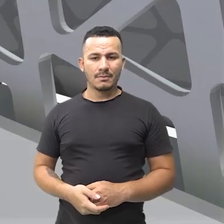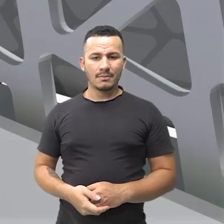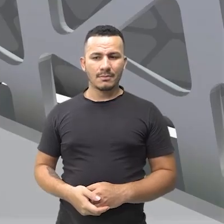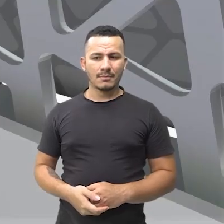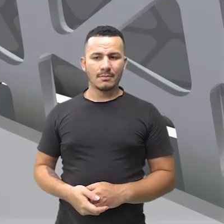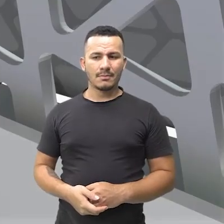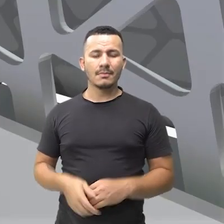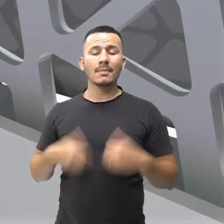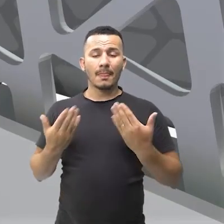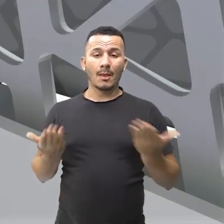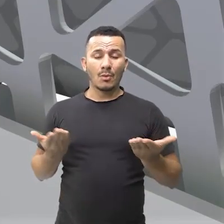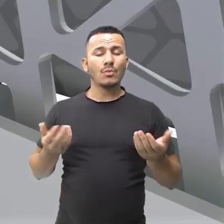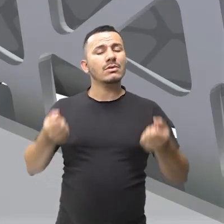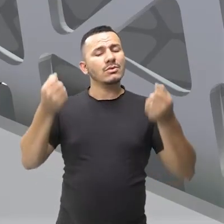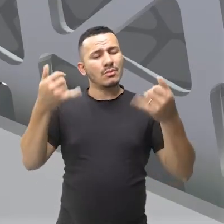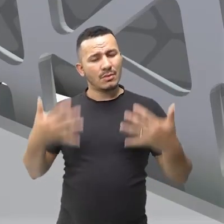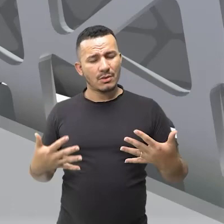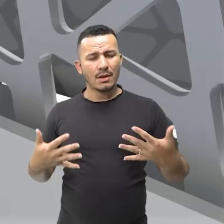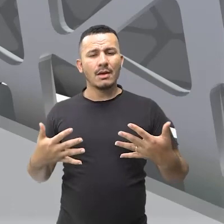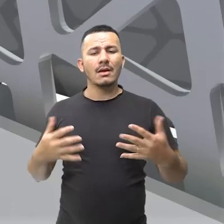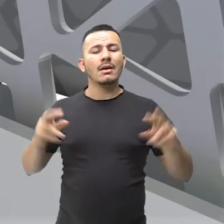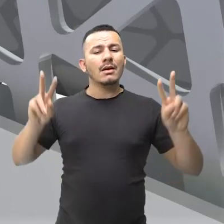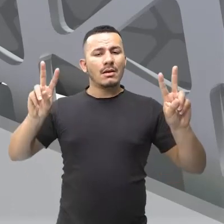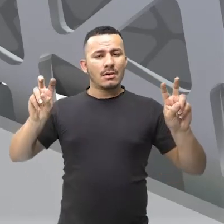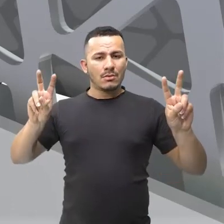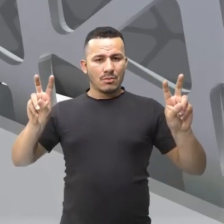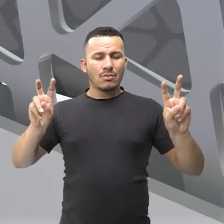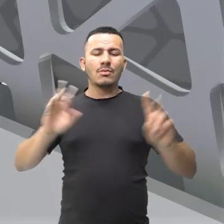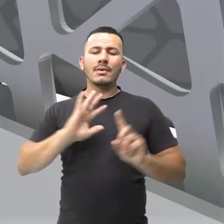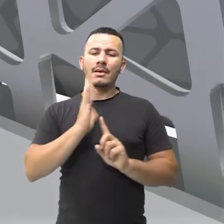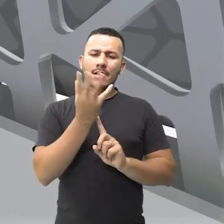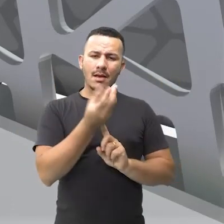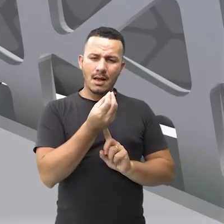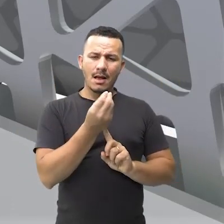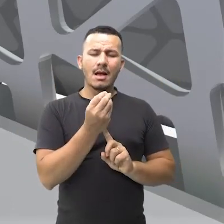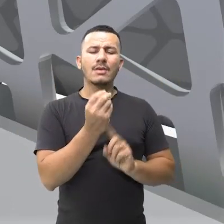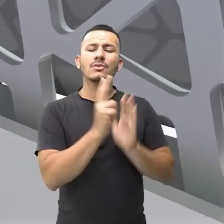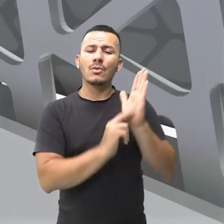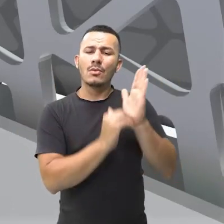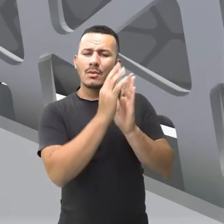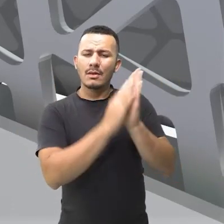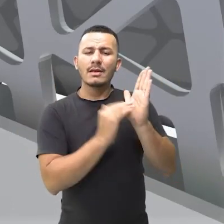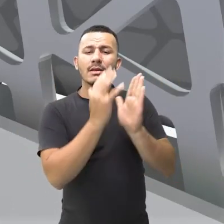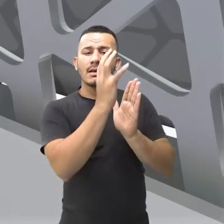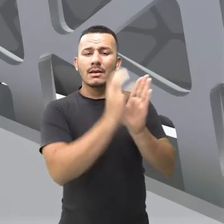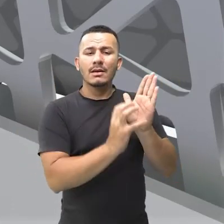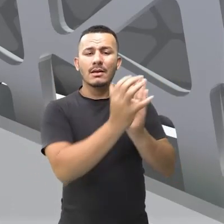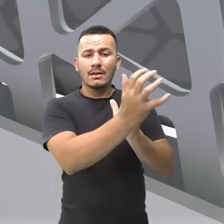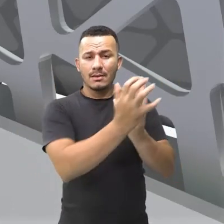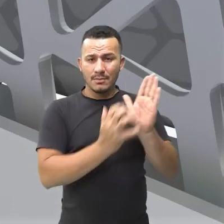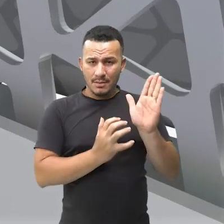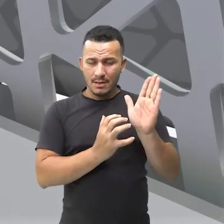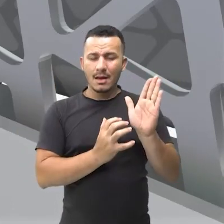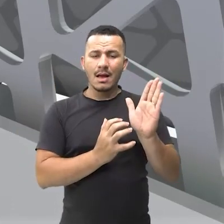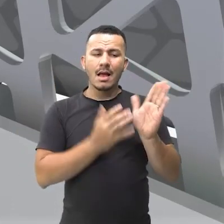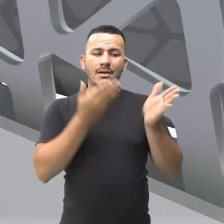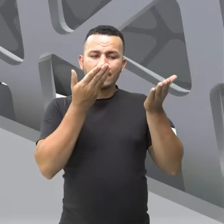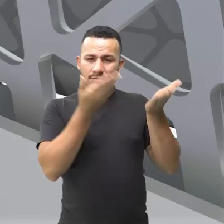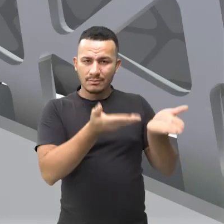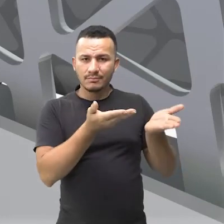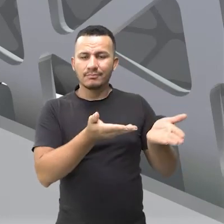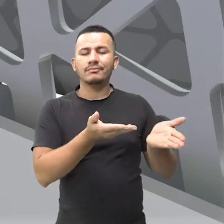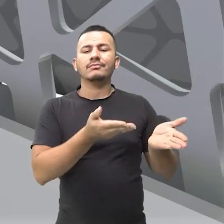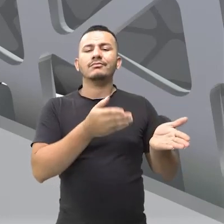gente falou um pouco também sobre a arte rupestre, né, que é considerada